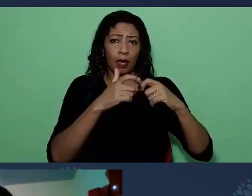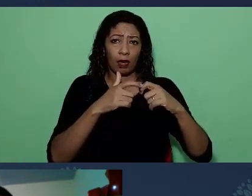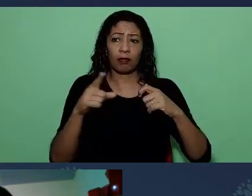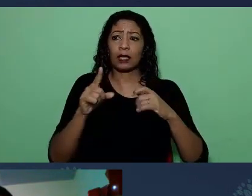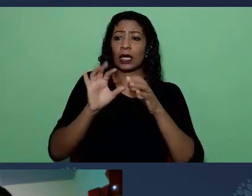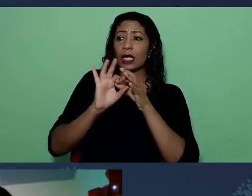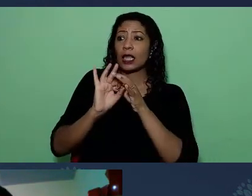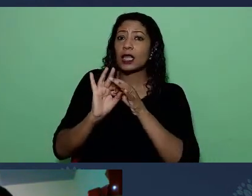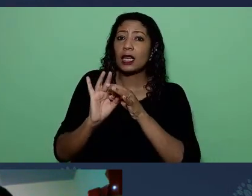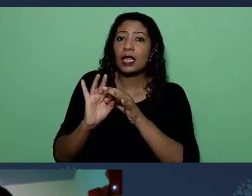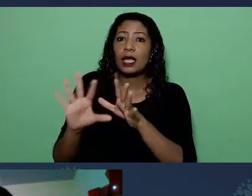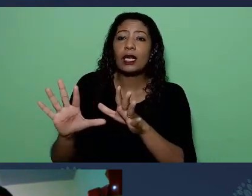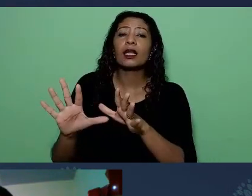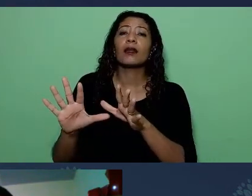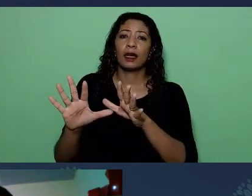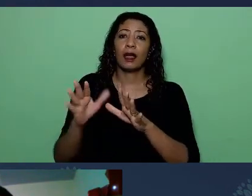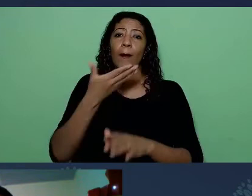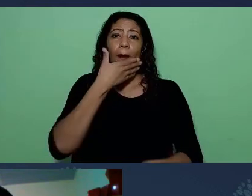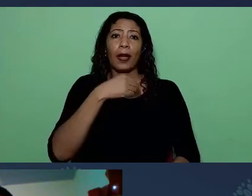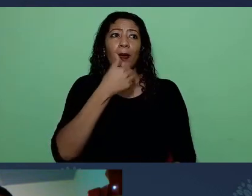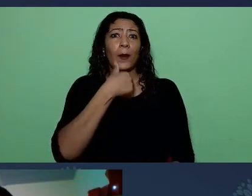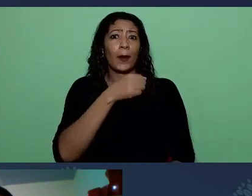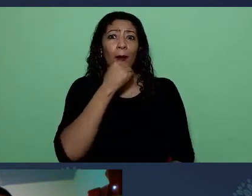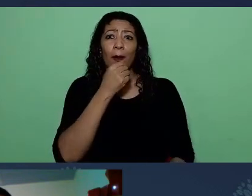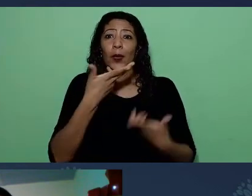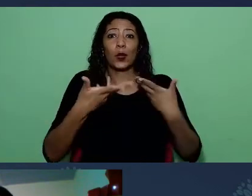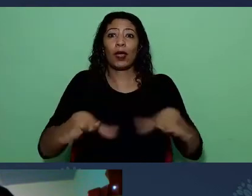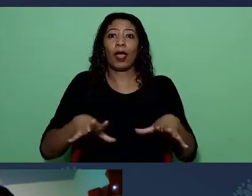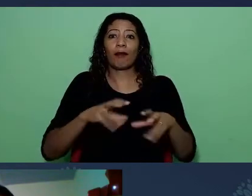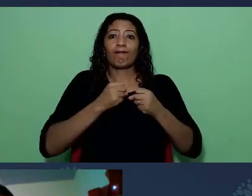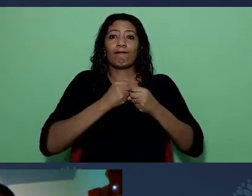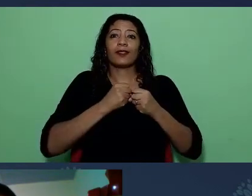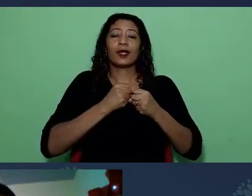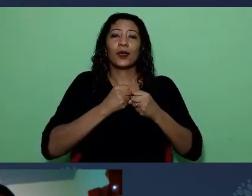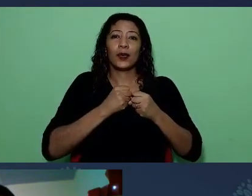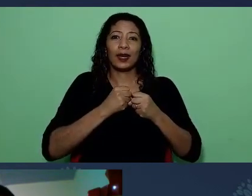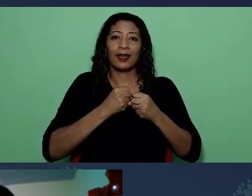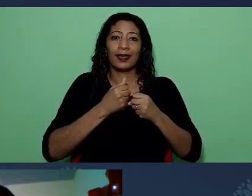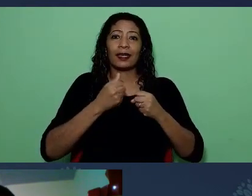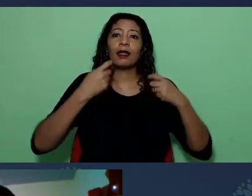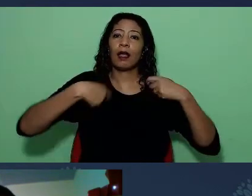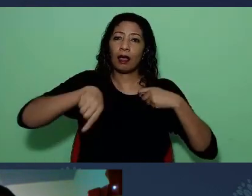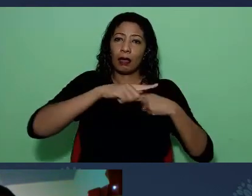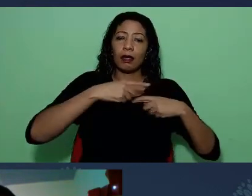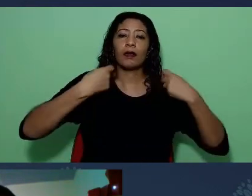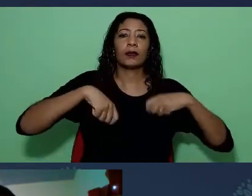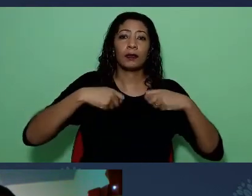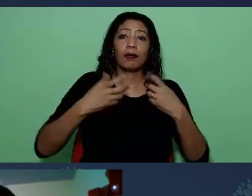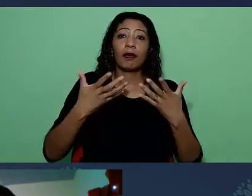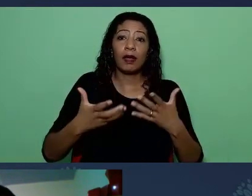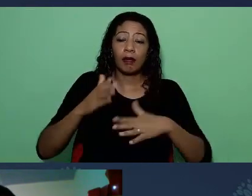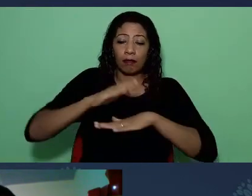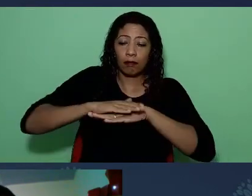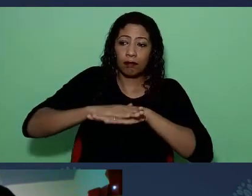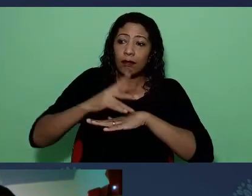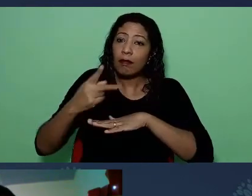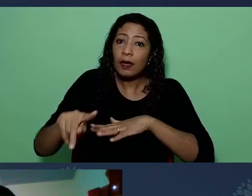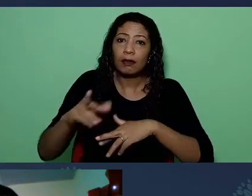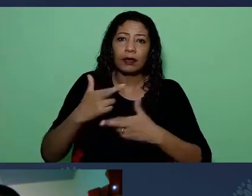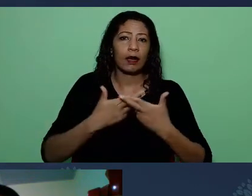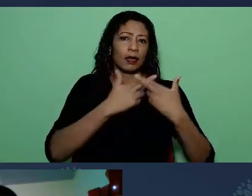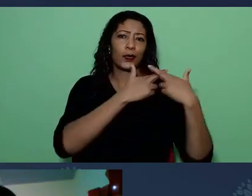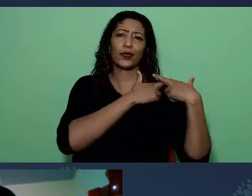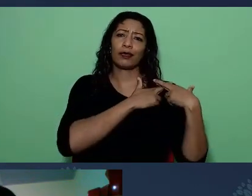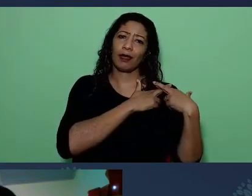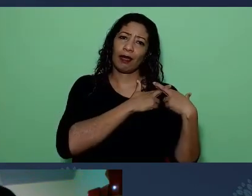independência, porque os pais não querem em relação a outro campo, não é? Nós queremos essas crianças independentes. Elas têm